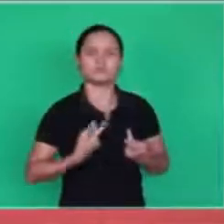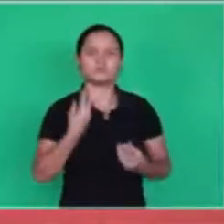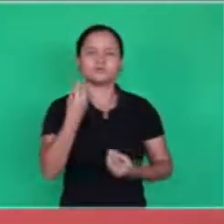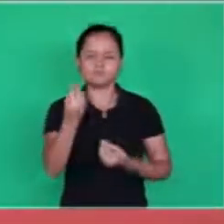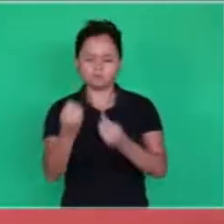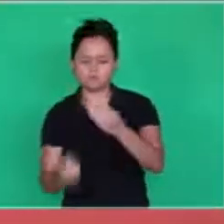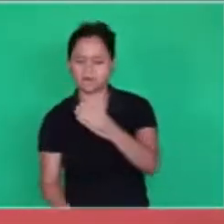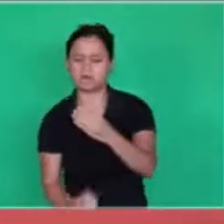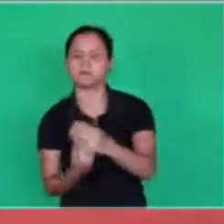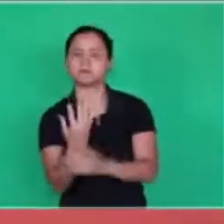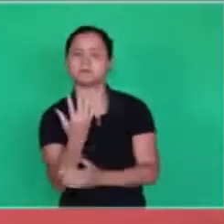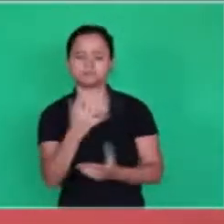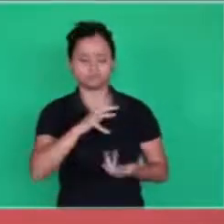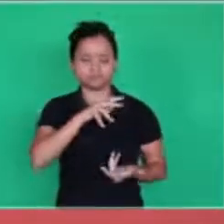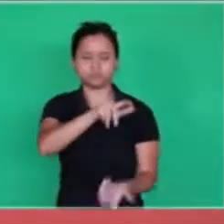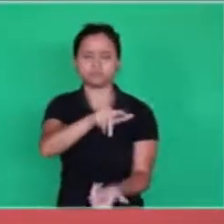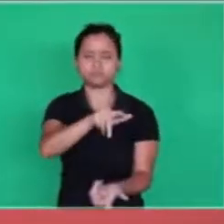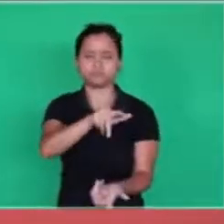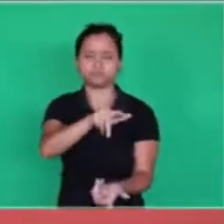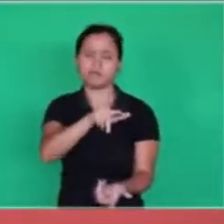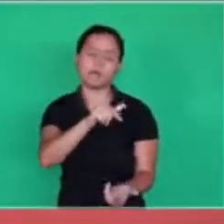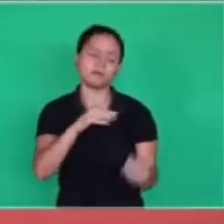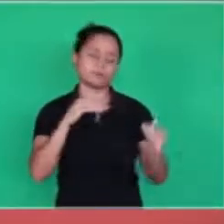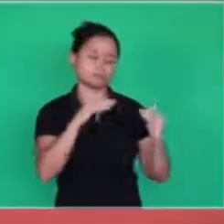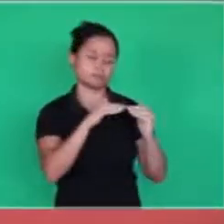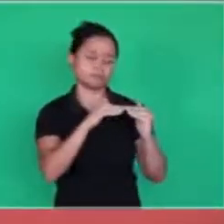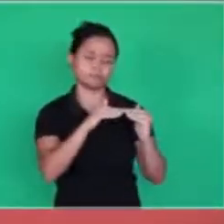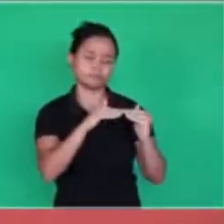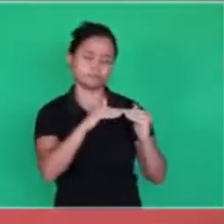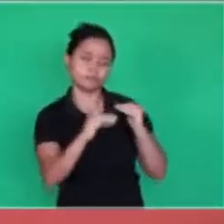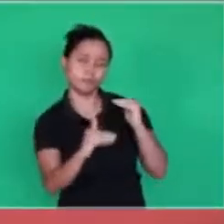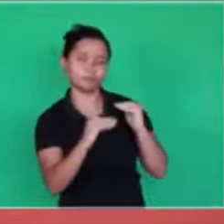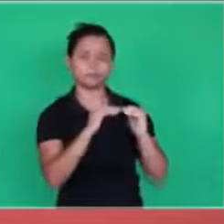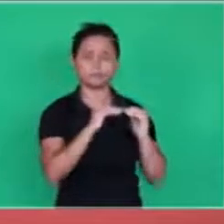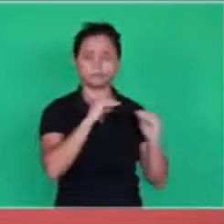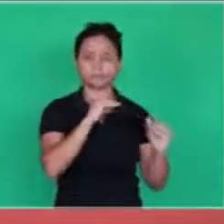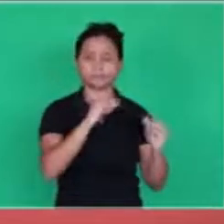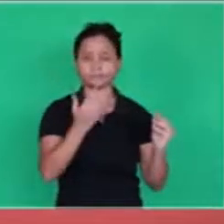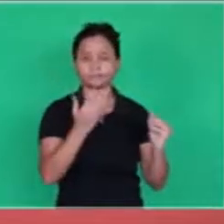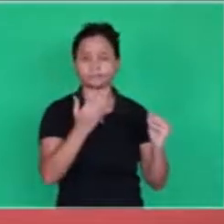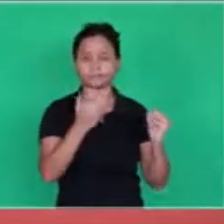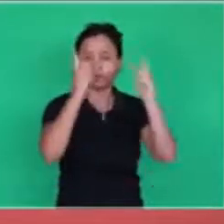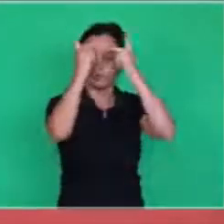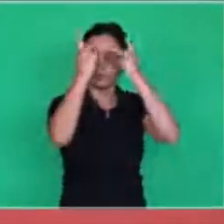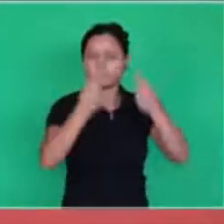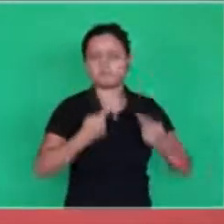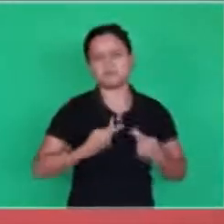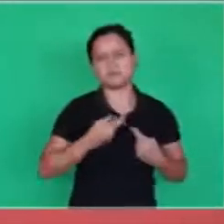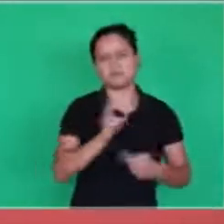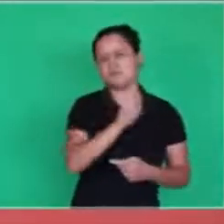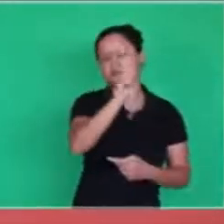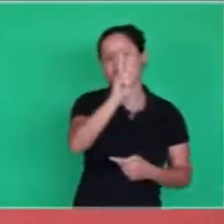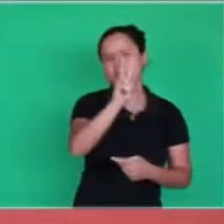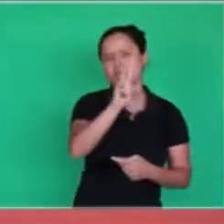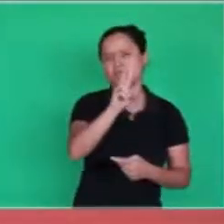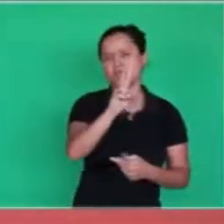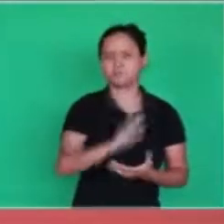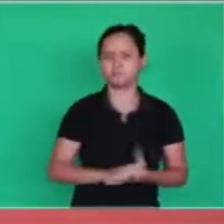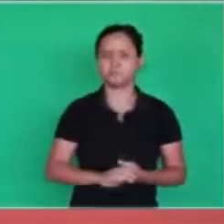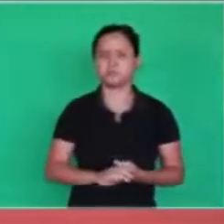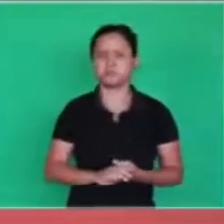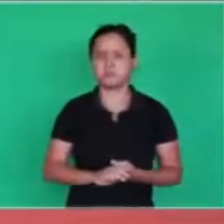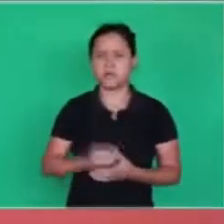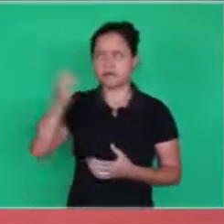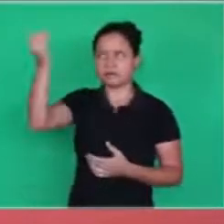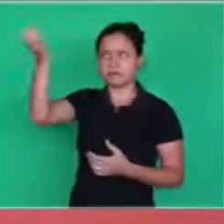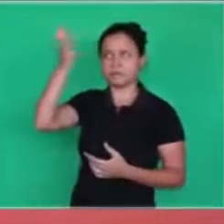vocês estão de acordo? Isso aí. O homem, ele não dá valor a isso aqui. Ele não dá valor à revelação.